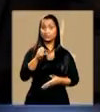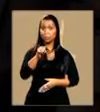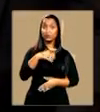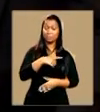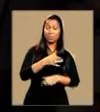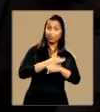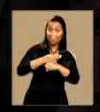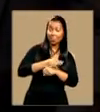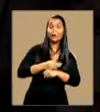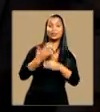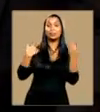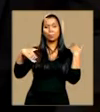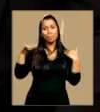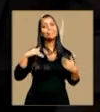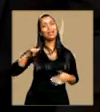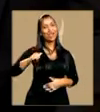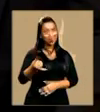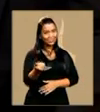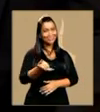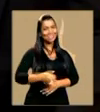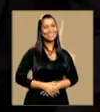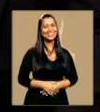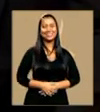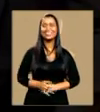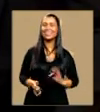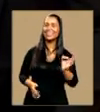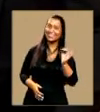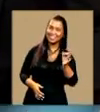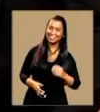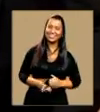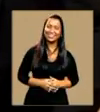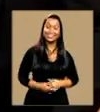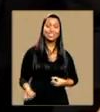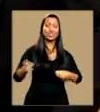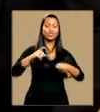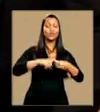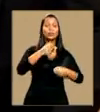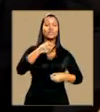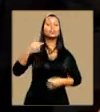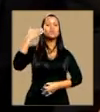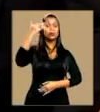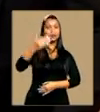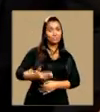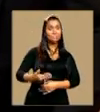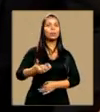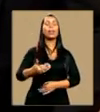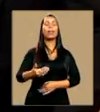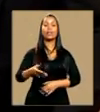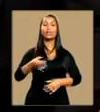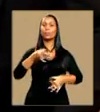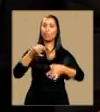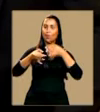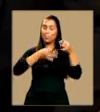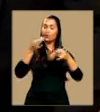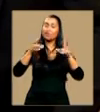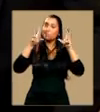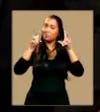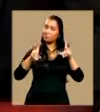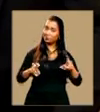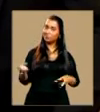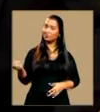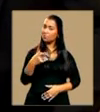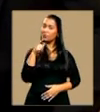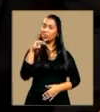Se você tem férias para curtir, aproveite-as. É isso mesmo. E a gente volta semana que vem com um programa inédito